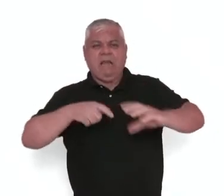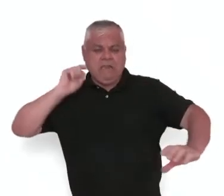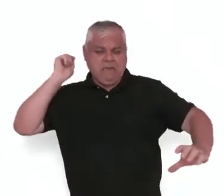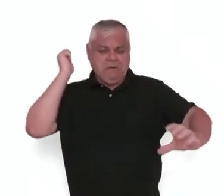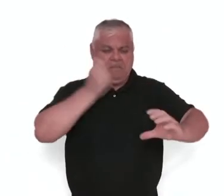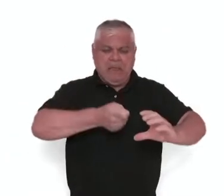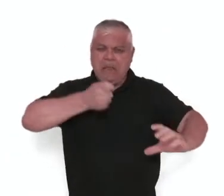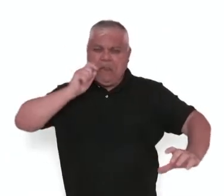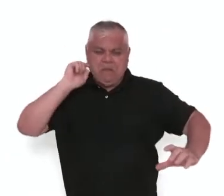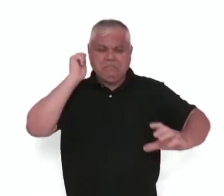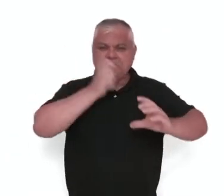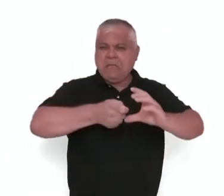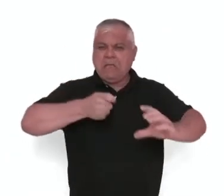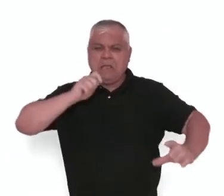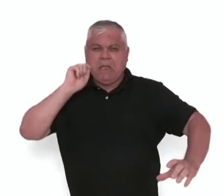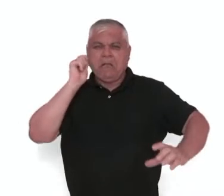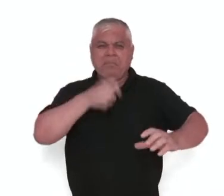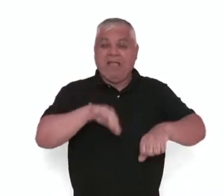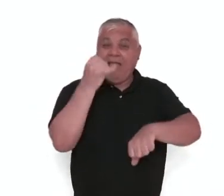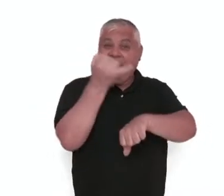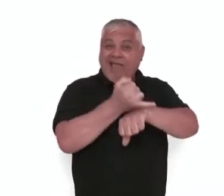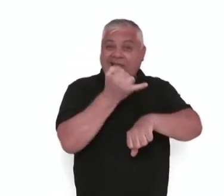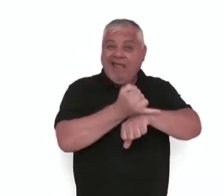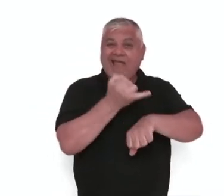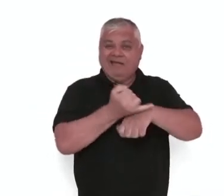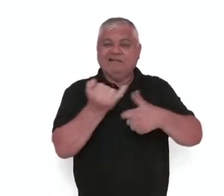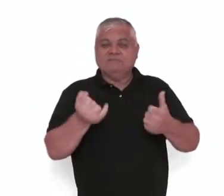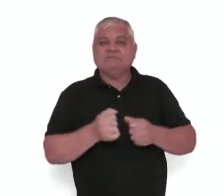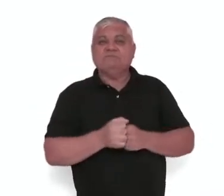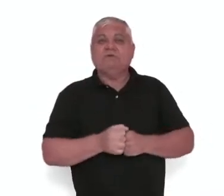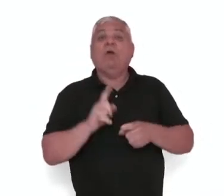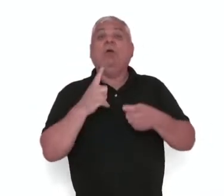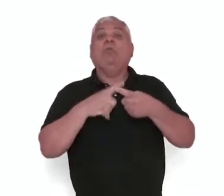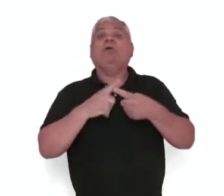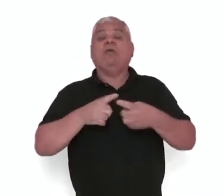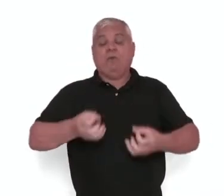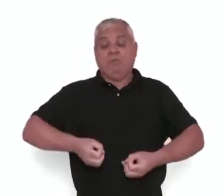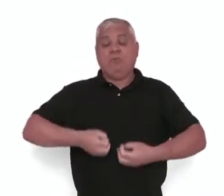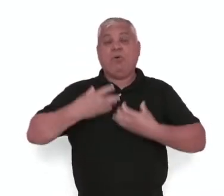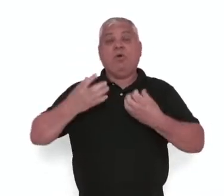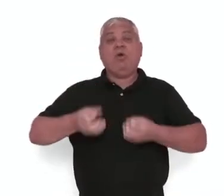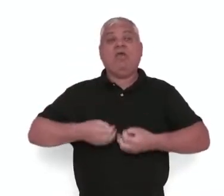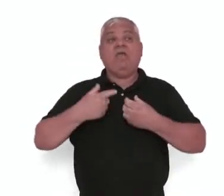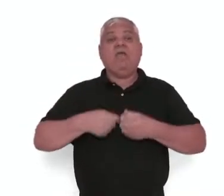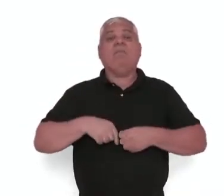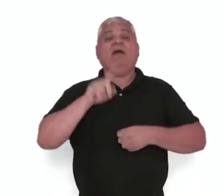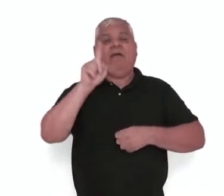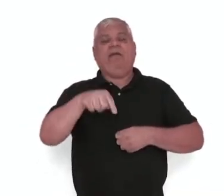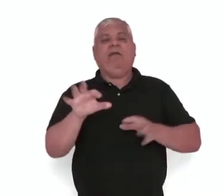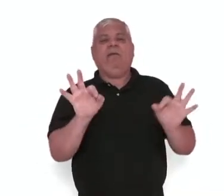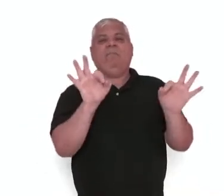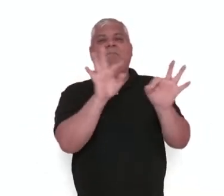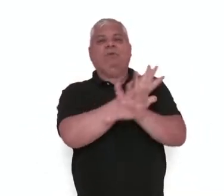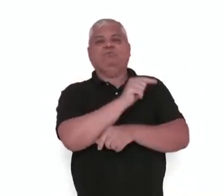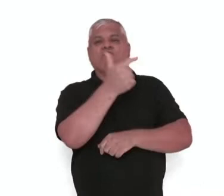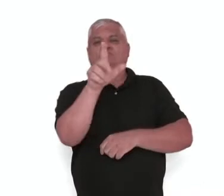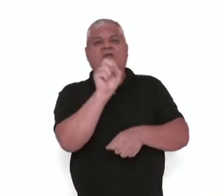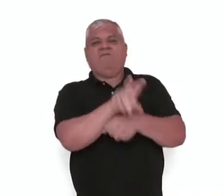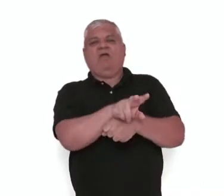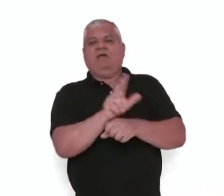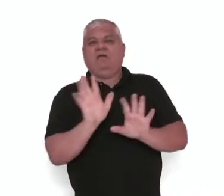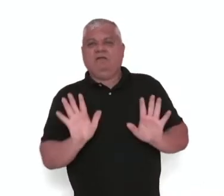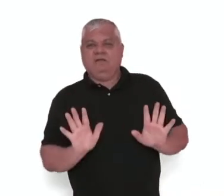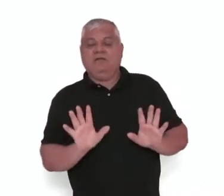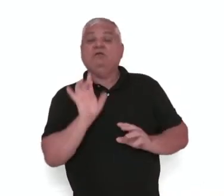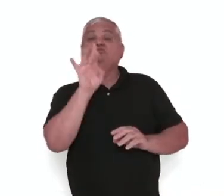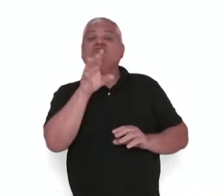carvão nas oficinas escuras. Porque o poema, senhores, está fechado, não há vagas.